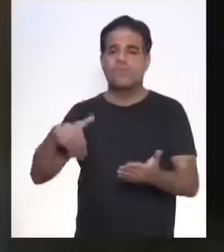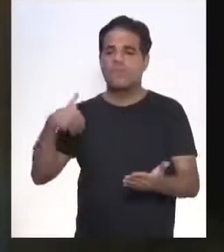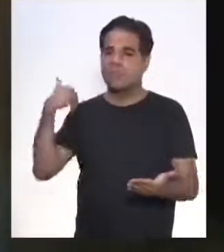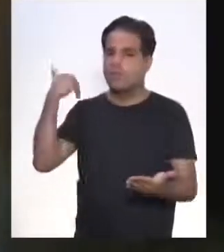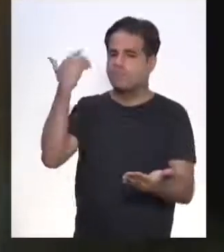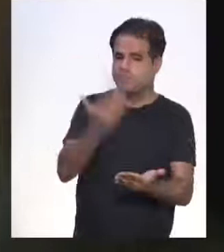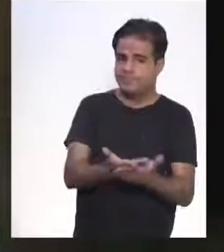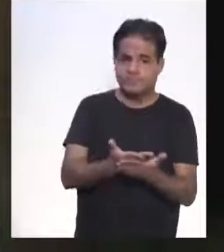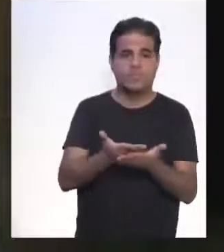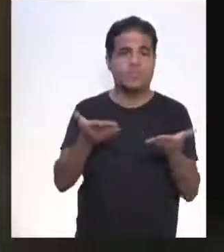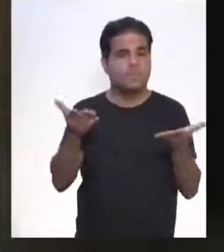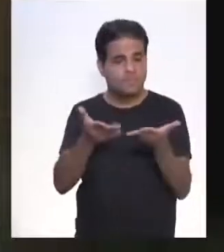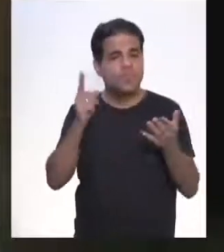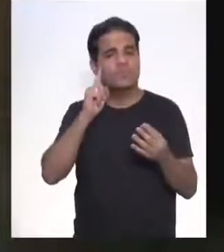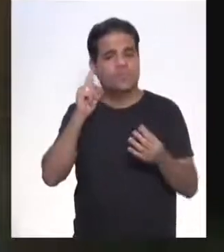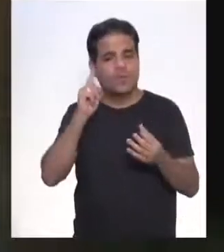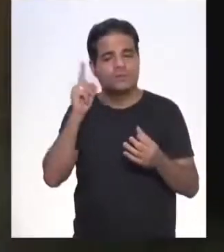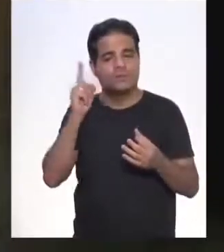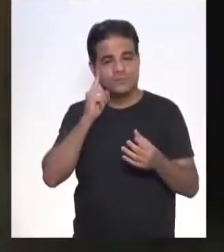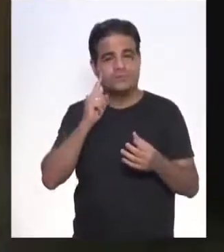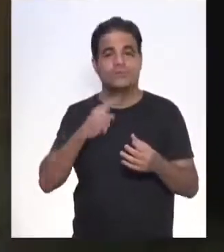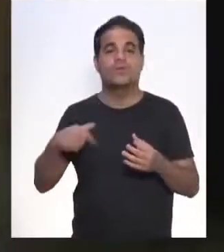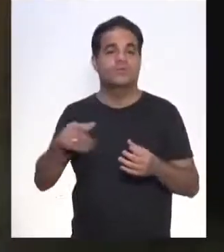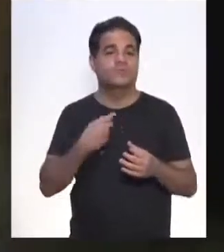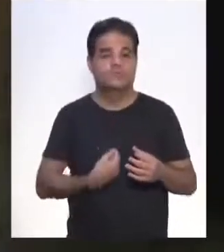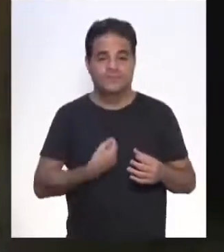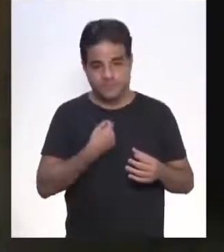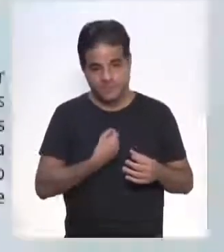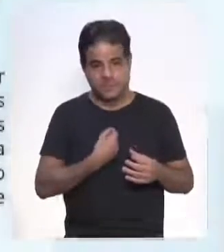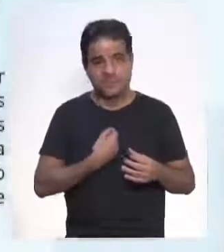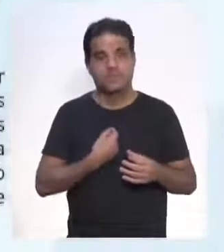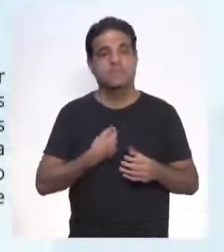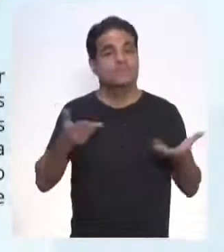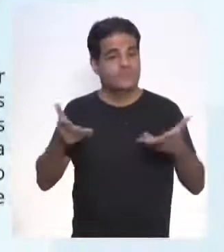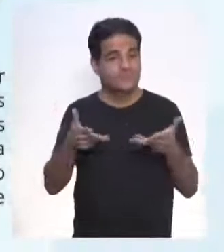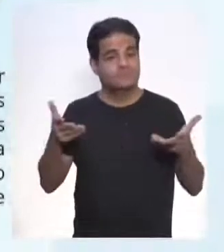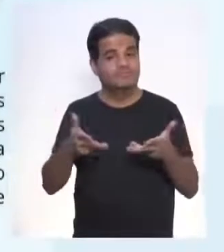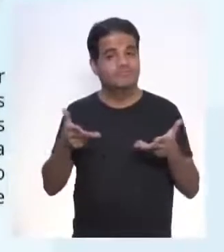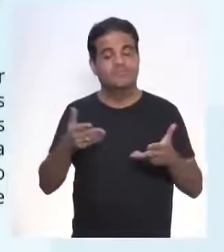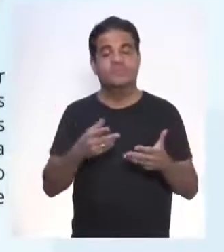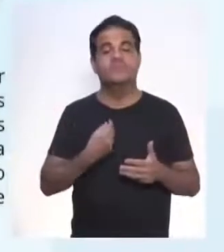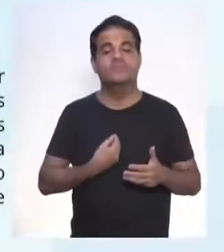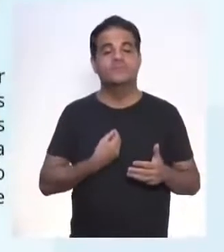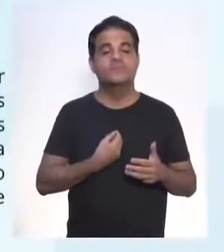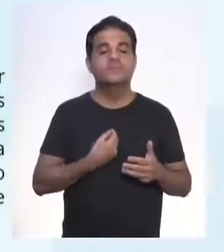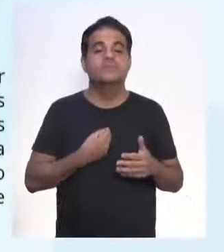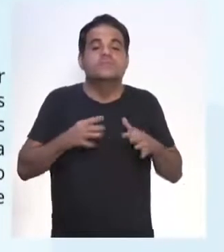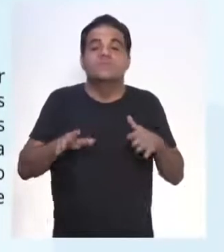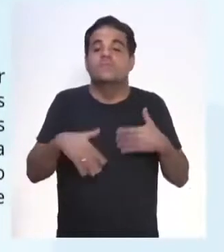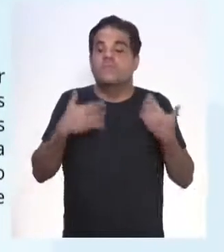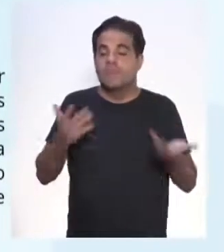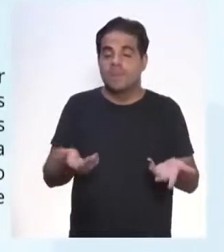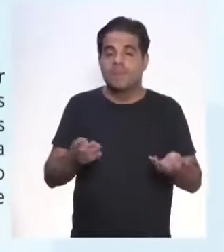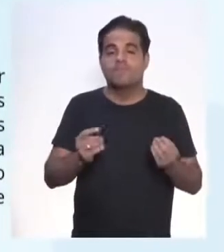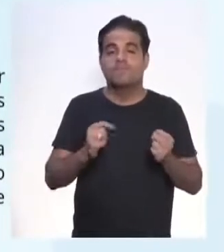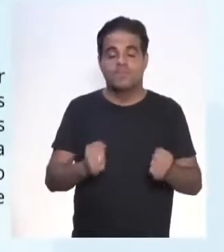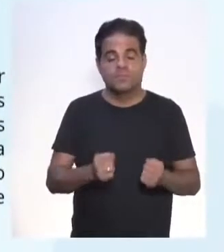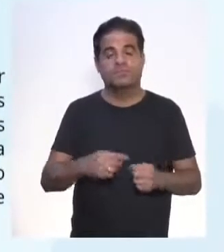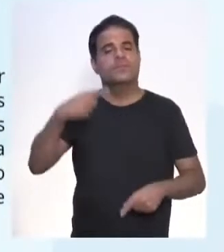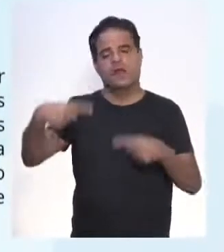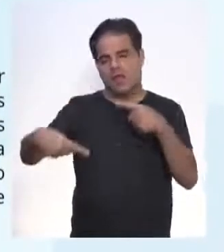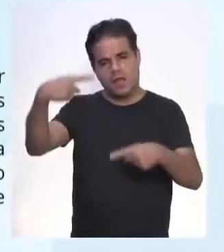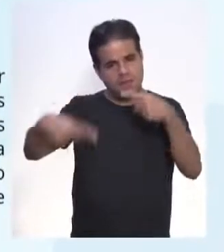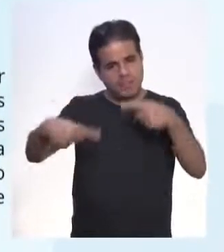até os nossos dias, é claro, porque nós vivemos na contemporaneidade, né? E, assim, ela